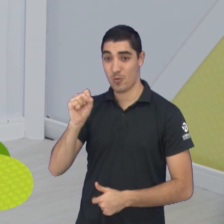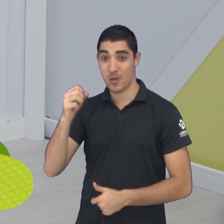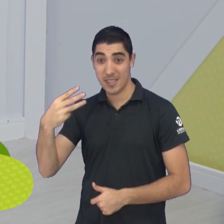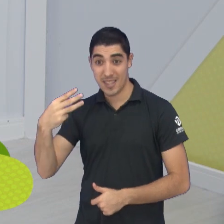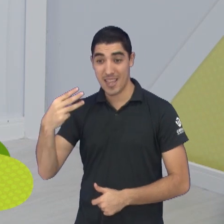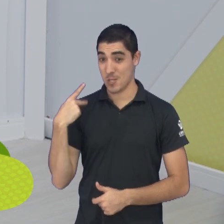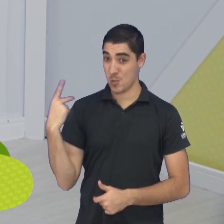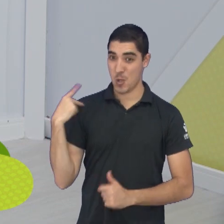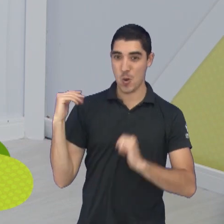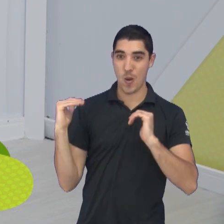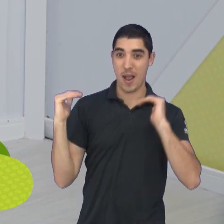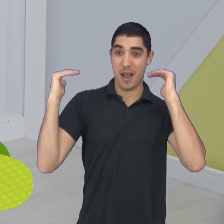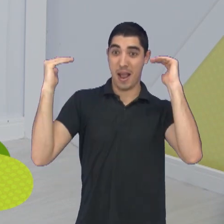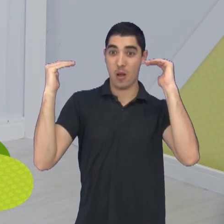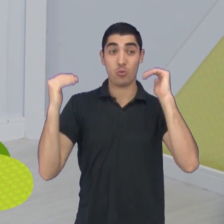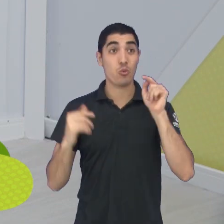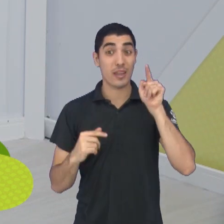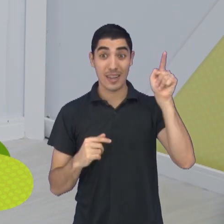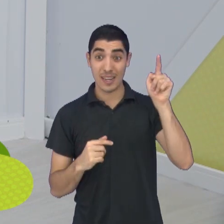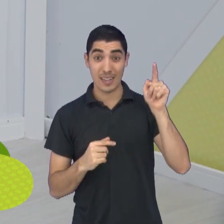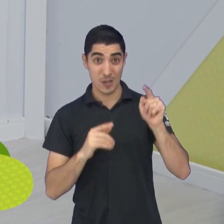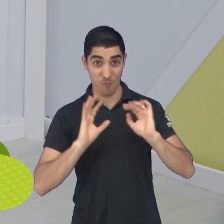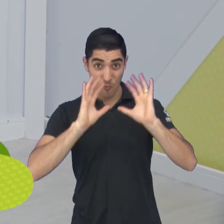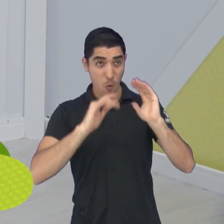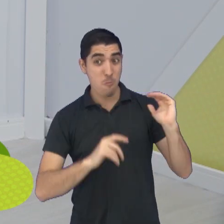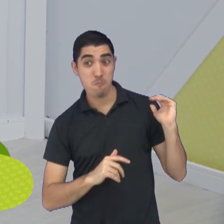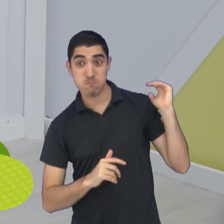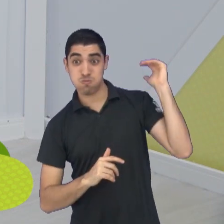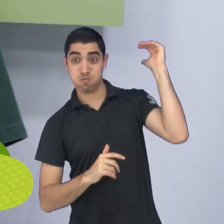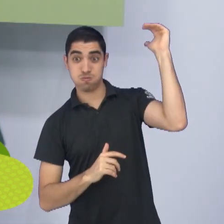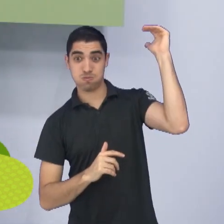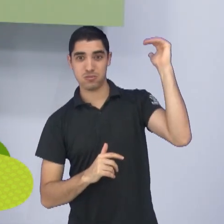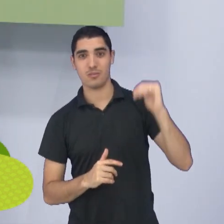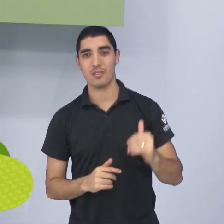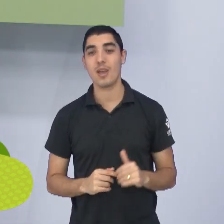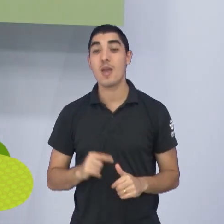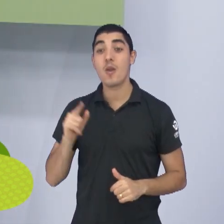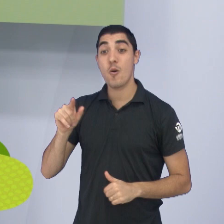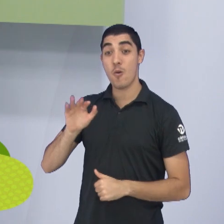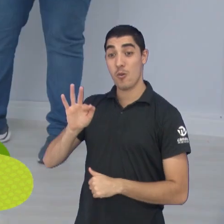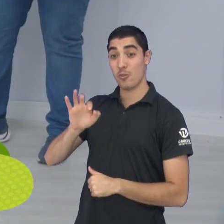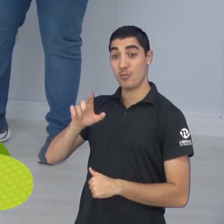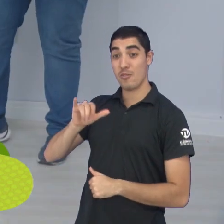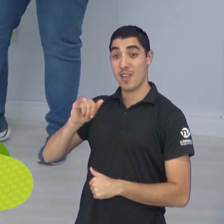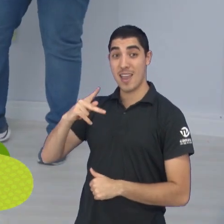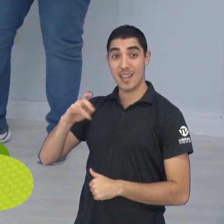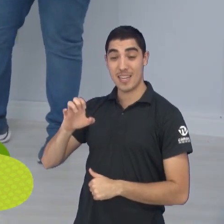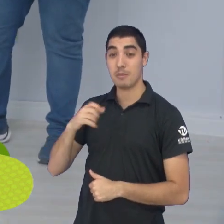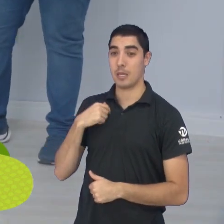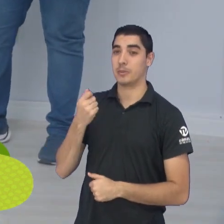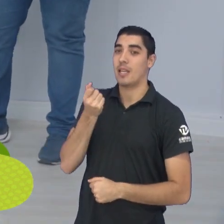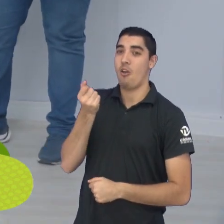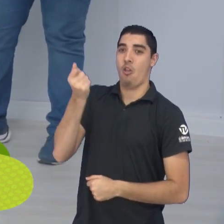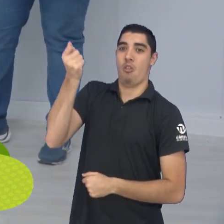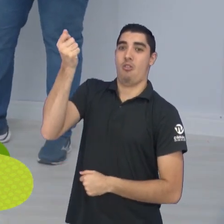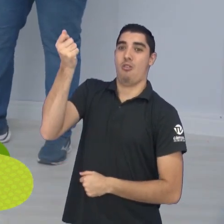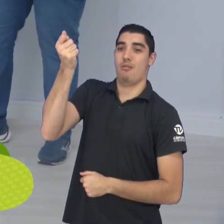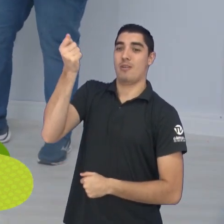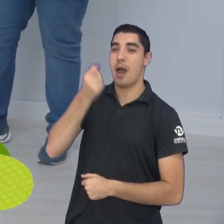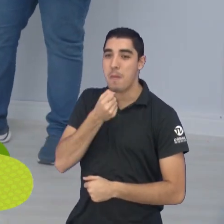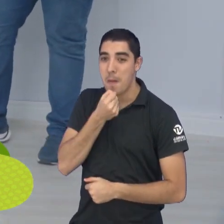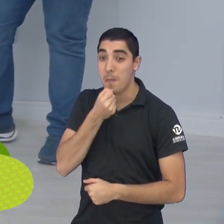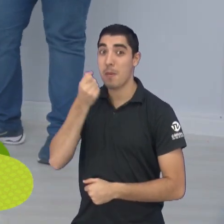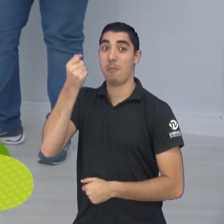que é alto, fica baixinho perto dos caras. Você vai entrevistar o Felipe Roque hoje, né? O Felipe Roque, sim, assim, vai fazer... pegar o